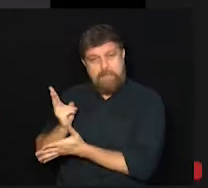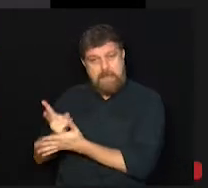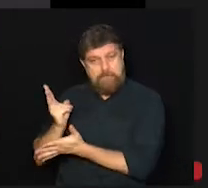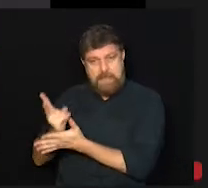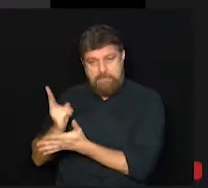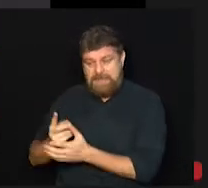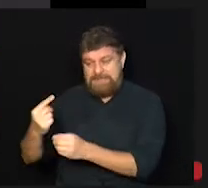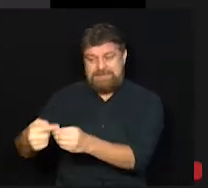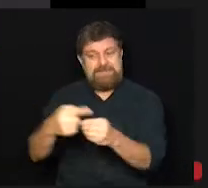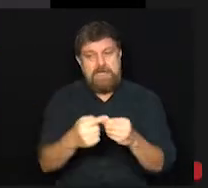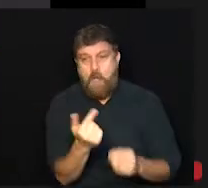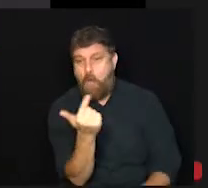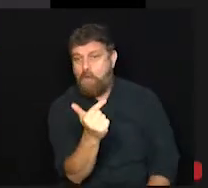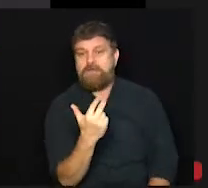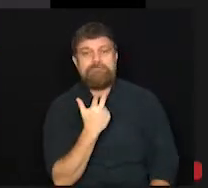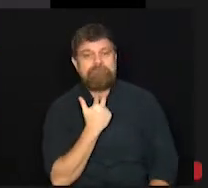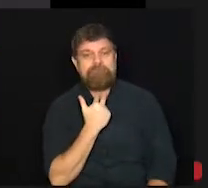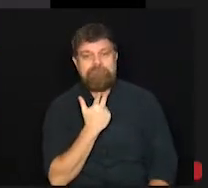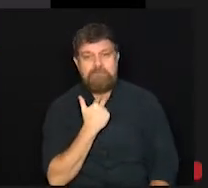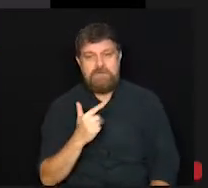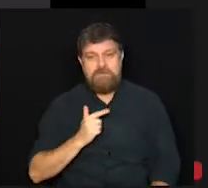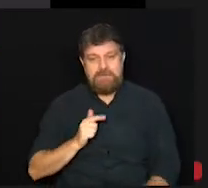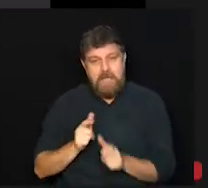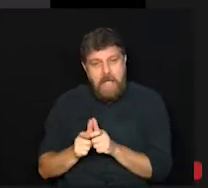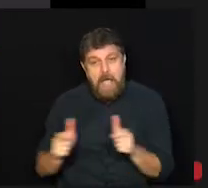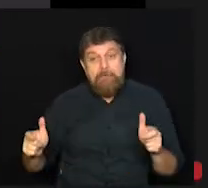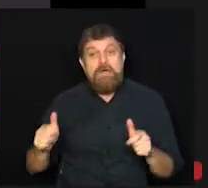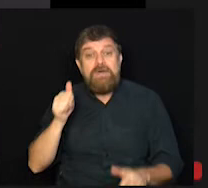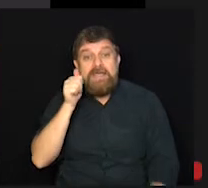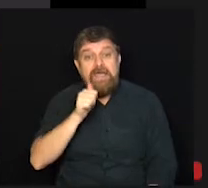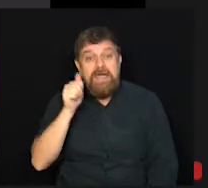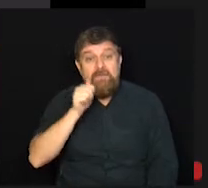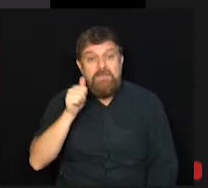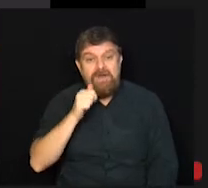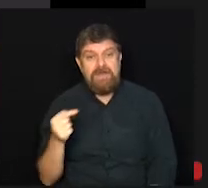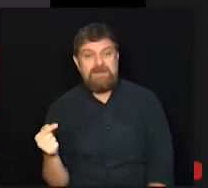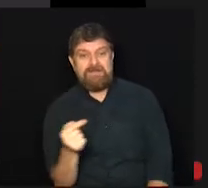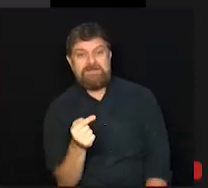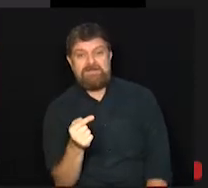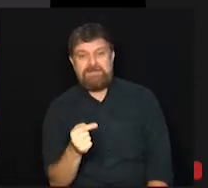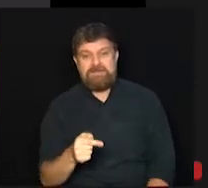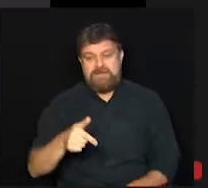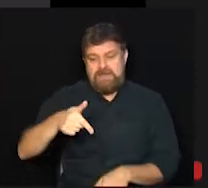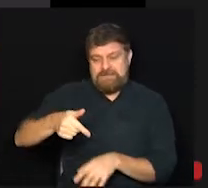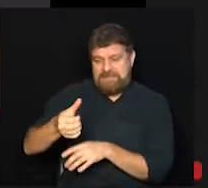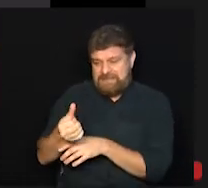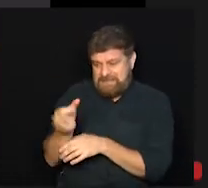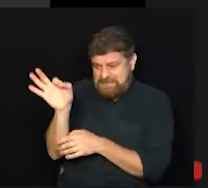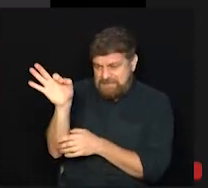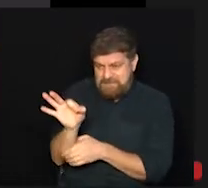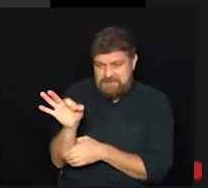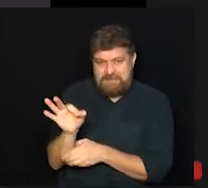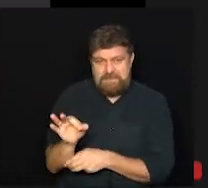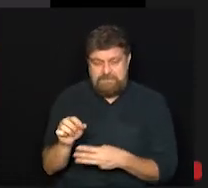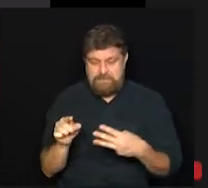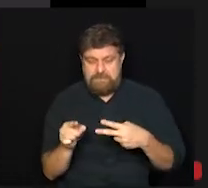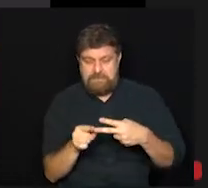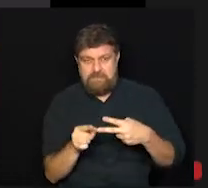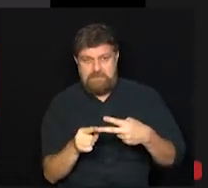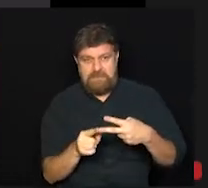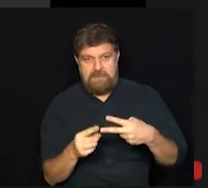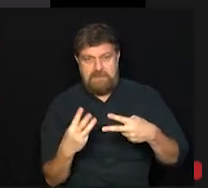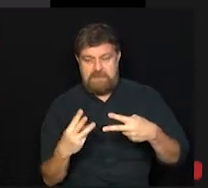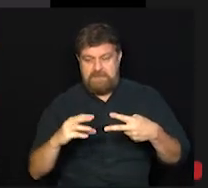lugar, mas com grande predomínio de mulheres. Então, 76% de mulheres e 39% de pretos e